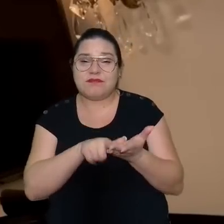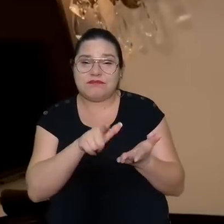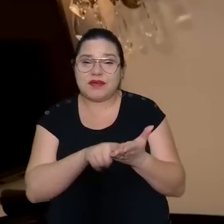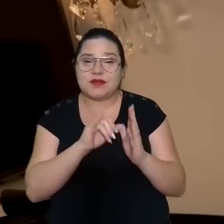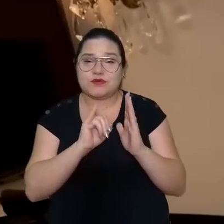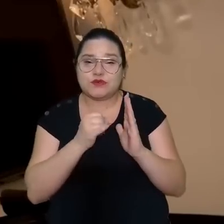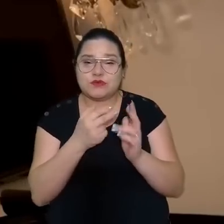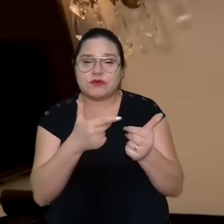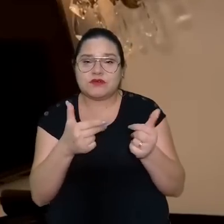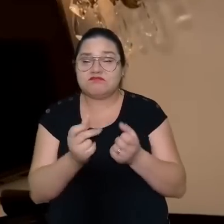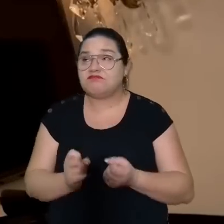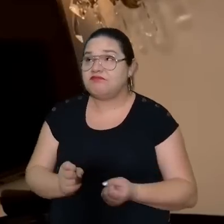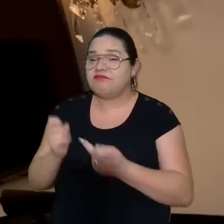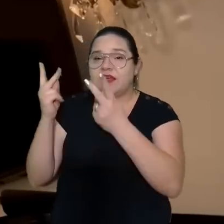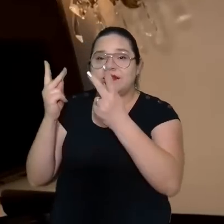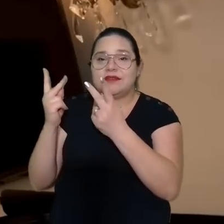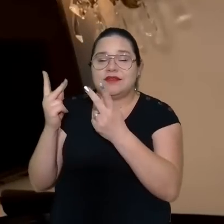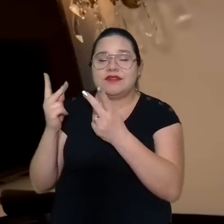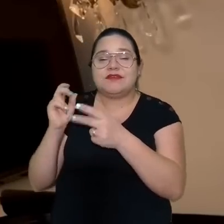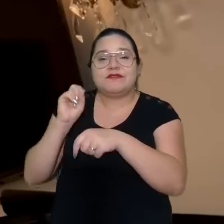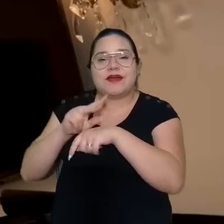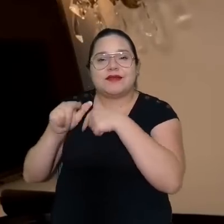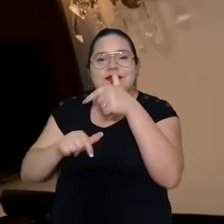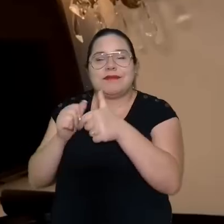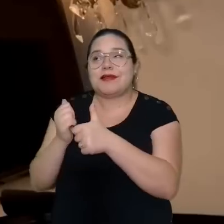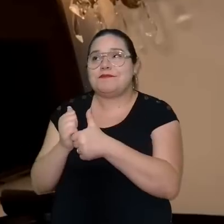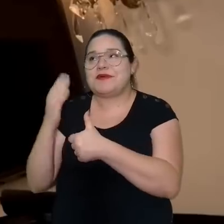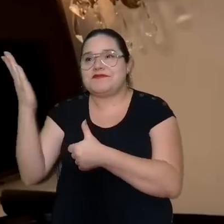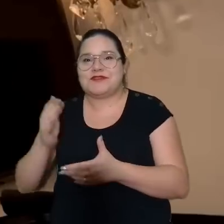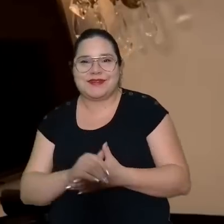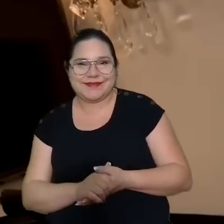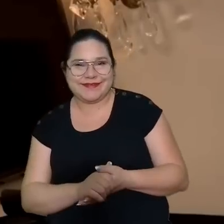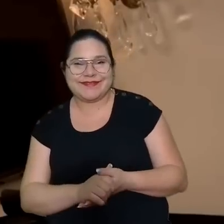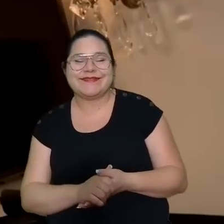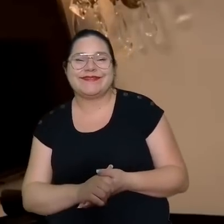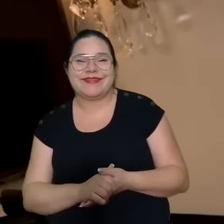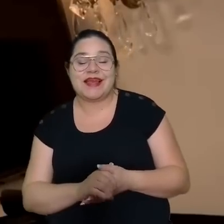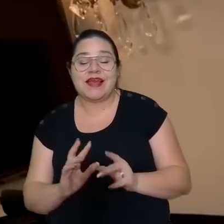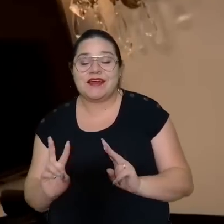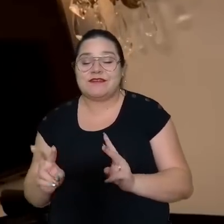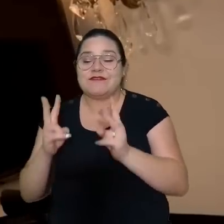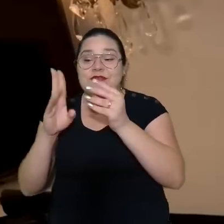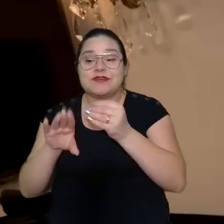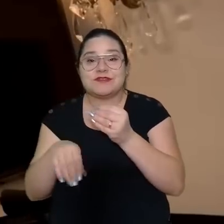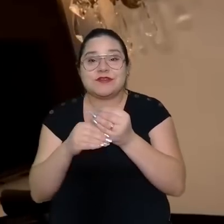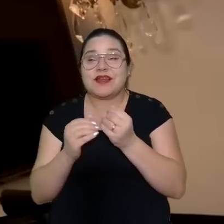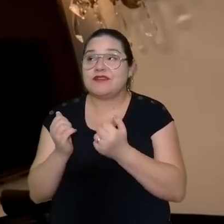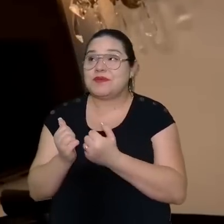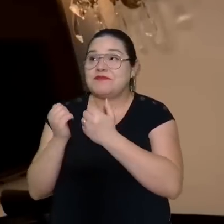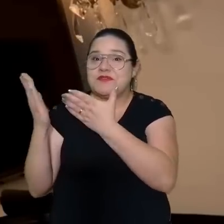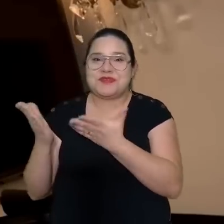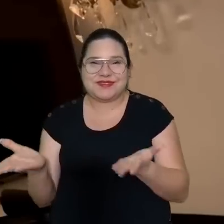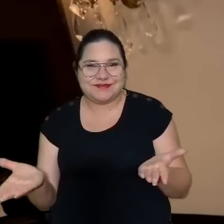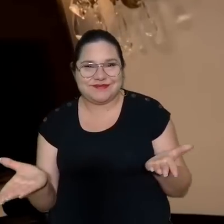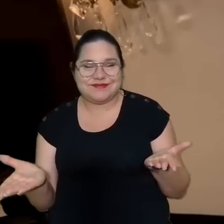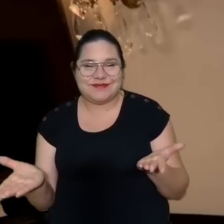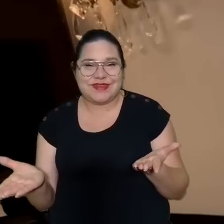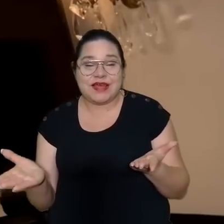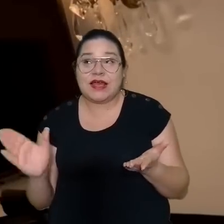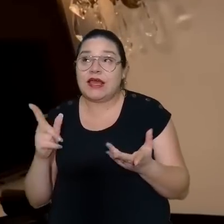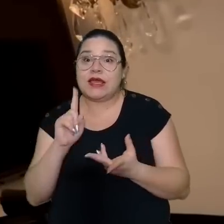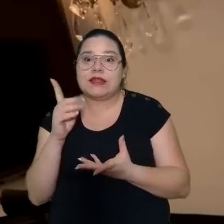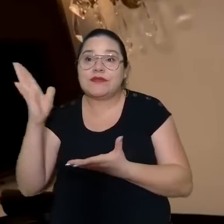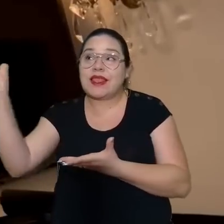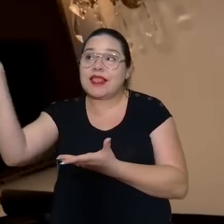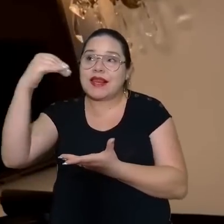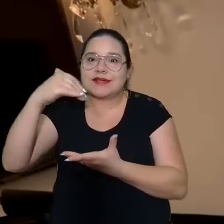exportando emprego, a gente acaba exportando valor adicionado lá fora e não capturando isso aqui para dentro